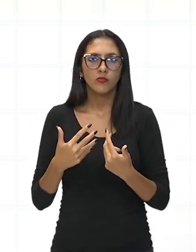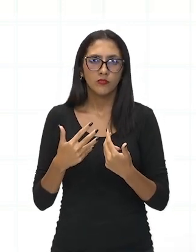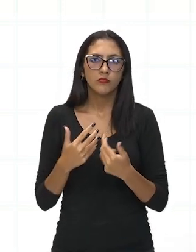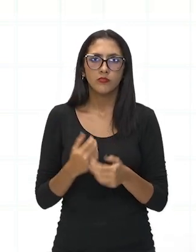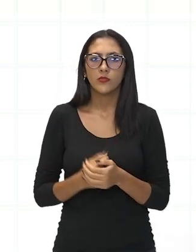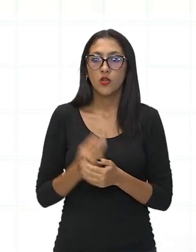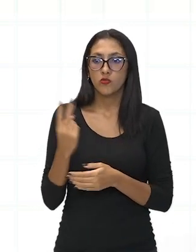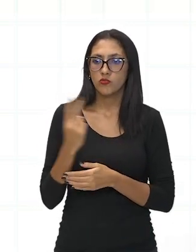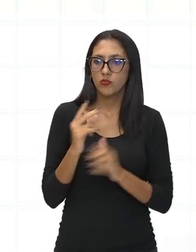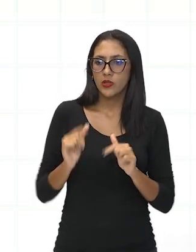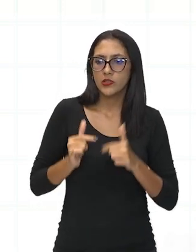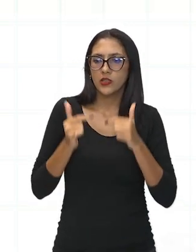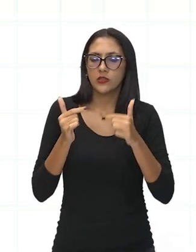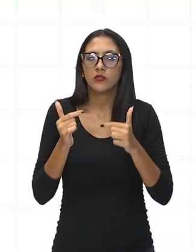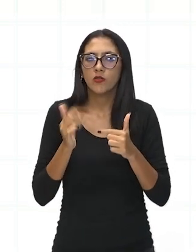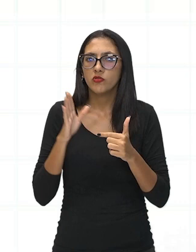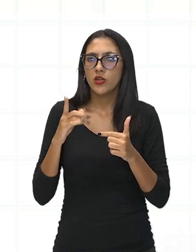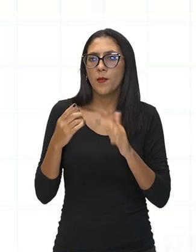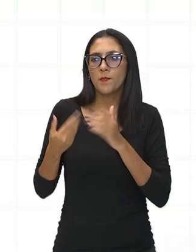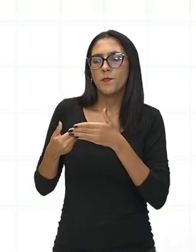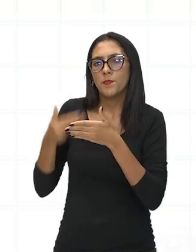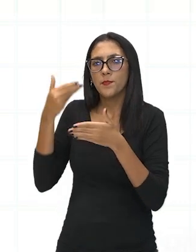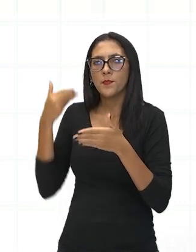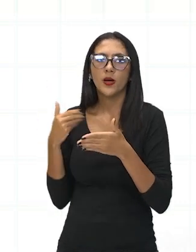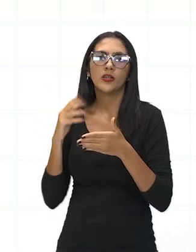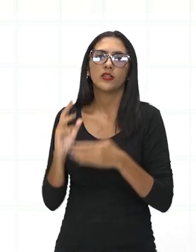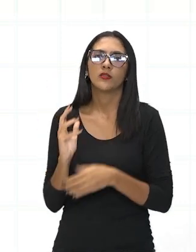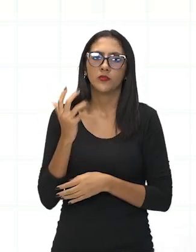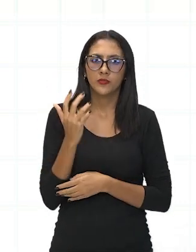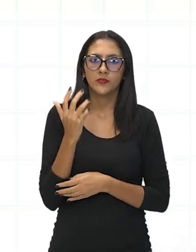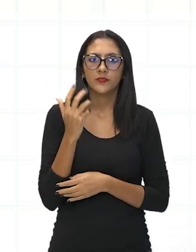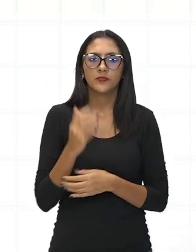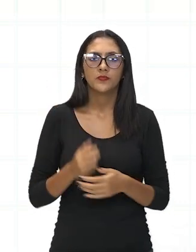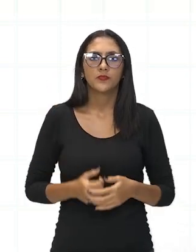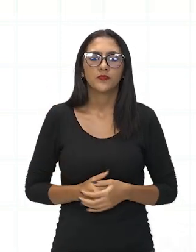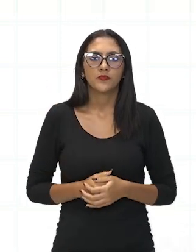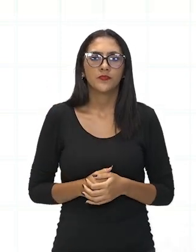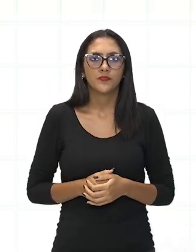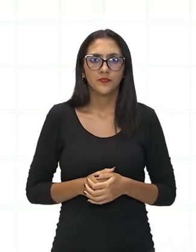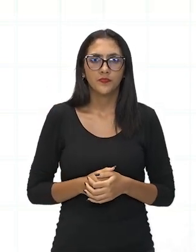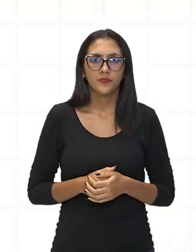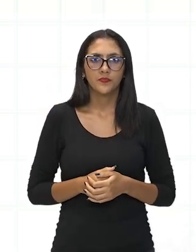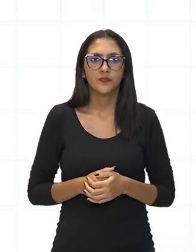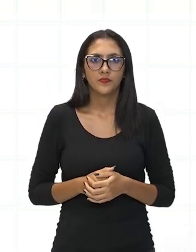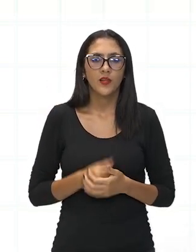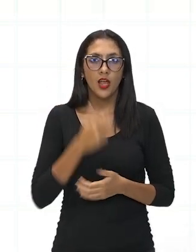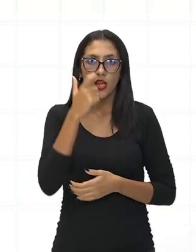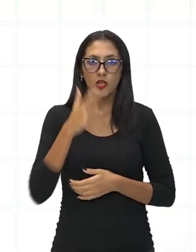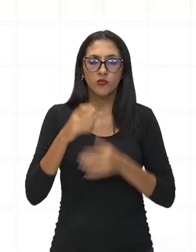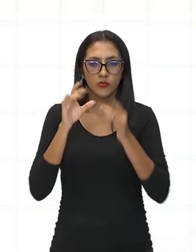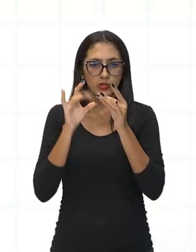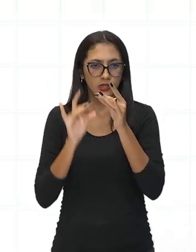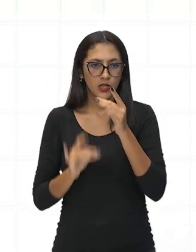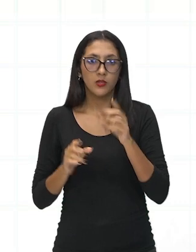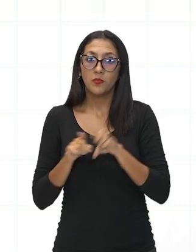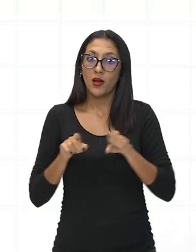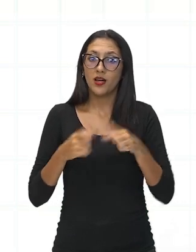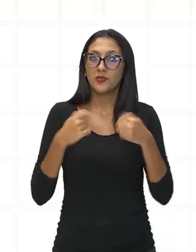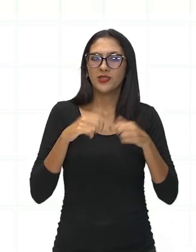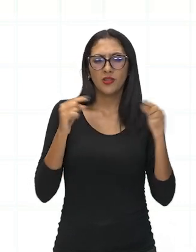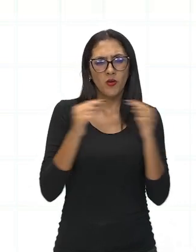mesmo tempo, tá bom? Aí eu estou contando isso para vocês, mas eu preciso utilizar os tempos